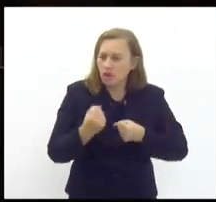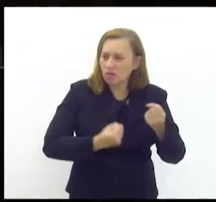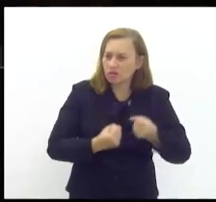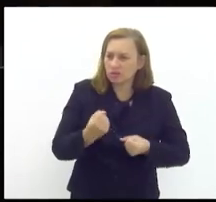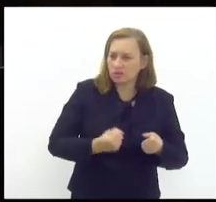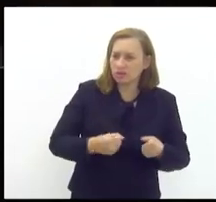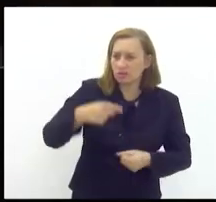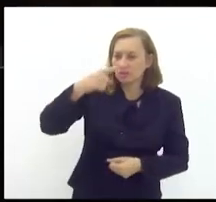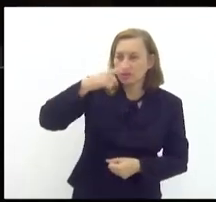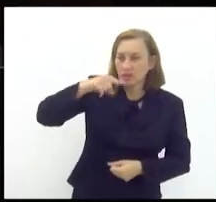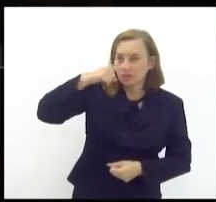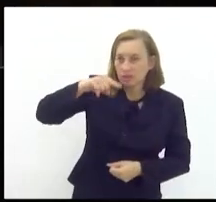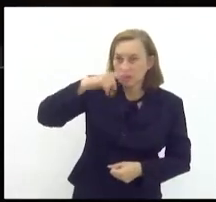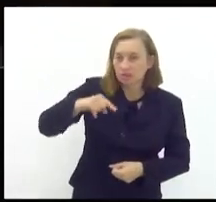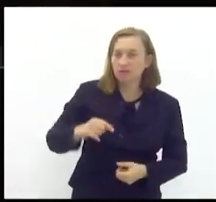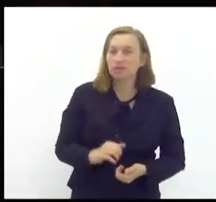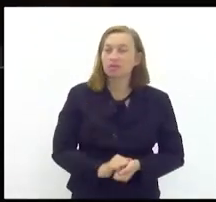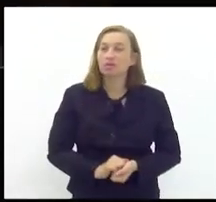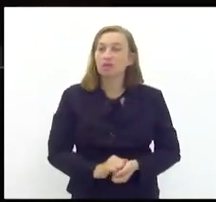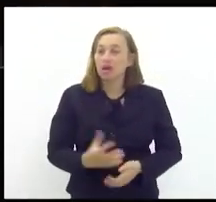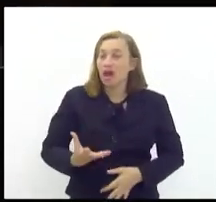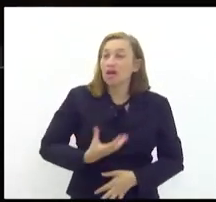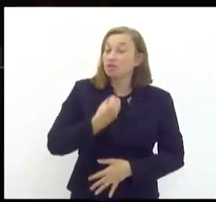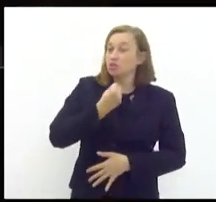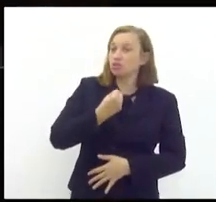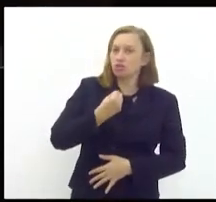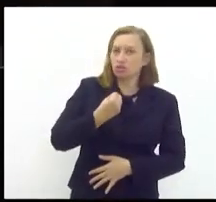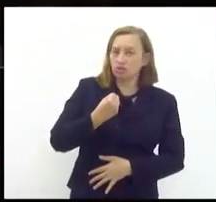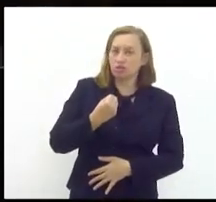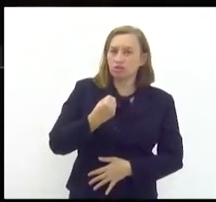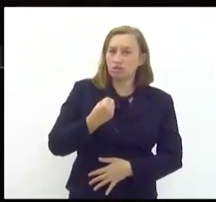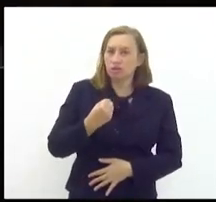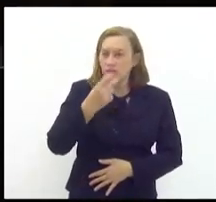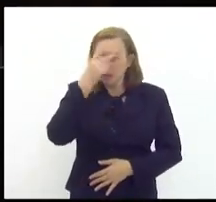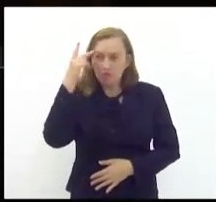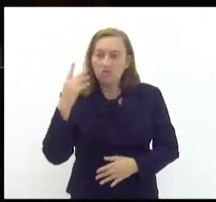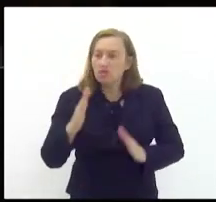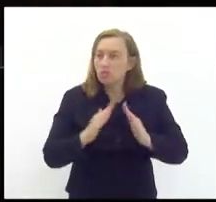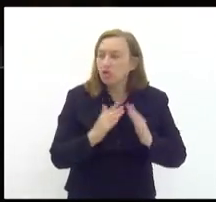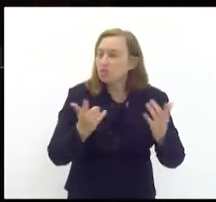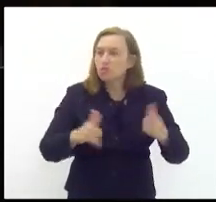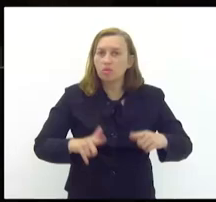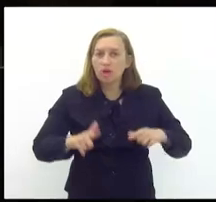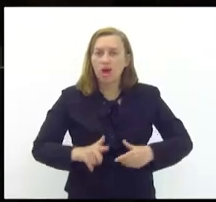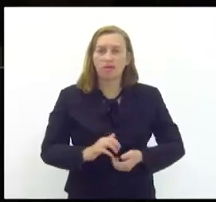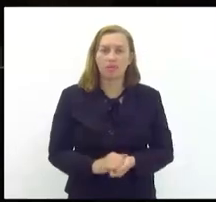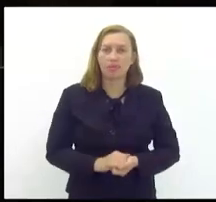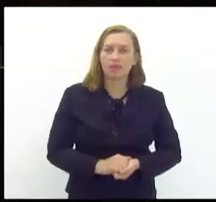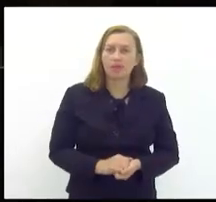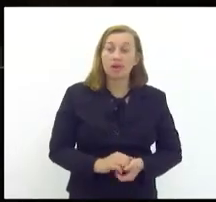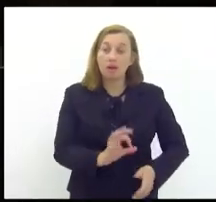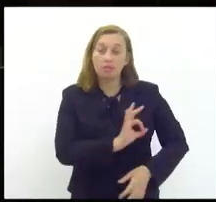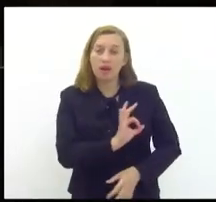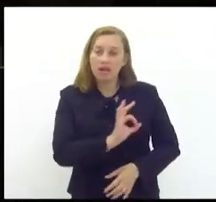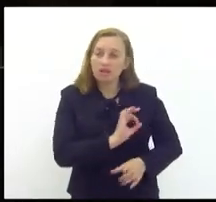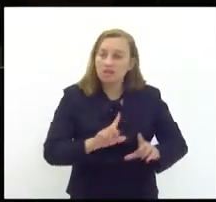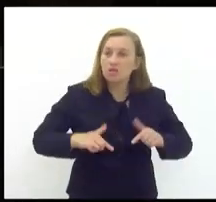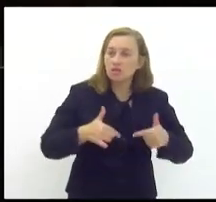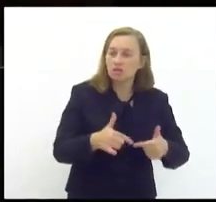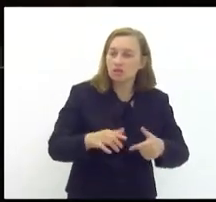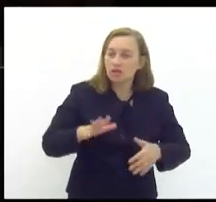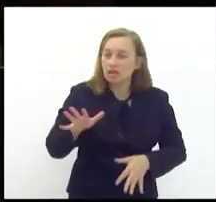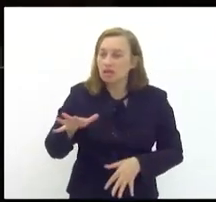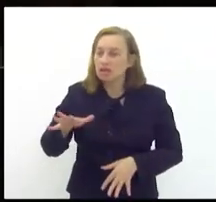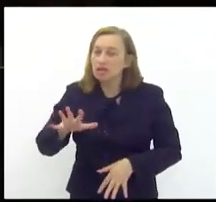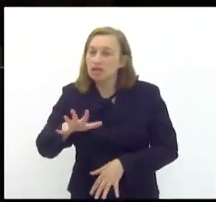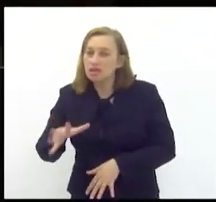intensa troca de tiro assusta moradores do Minha Casa Minha Vida Itaipuaçu ação da polícia do patrão resgata a mulher